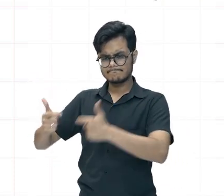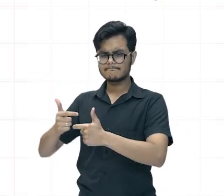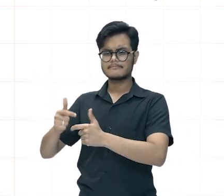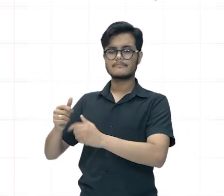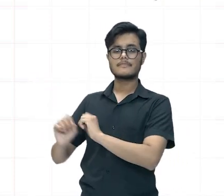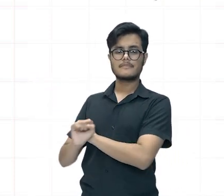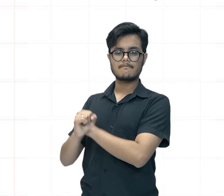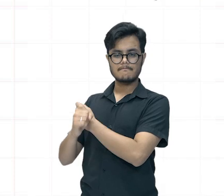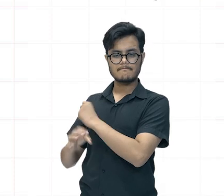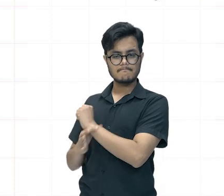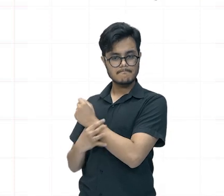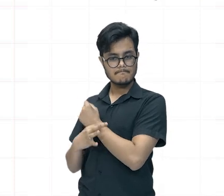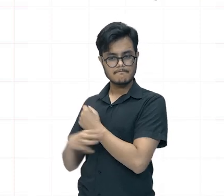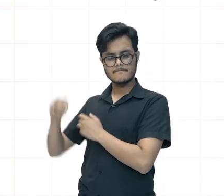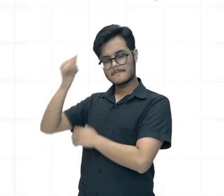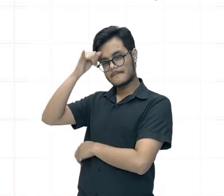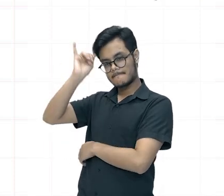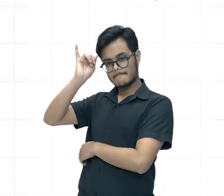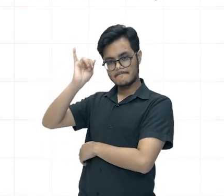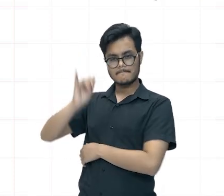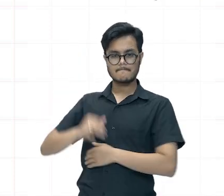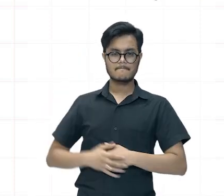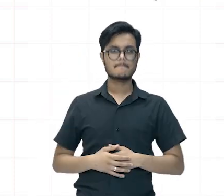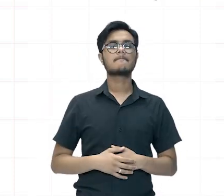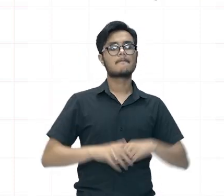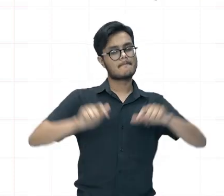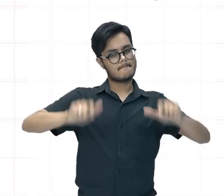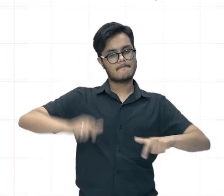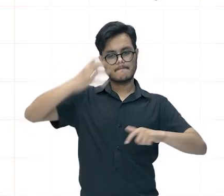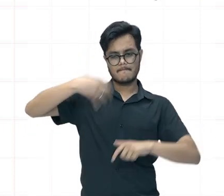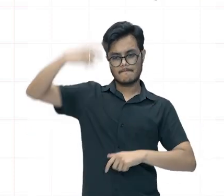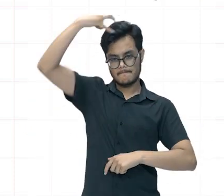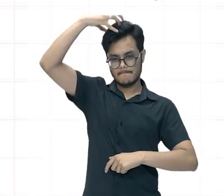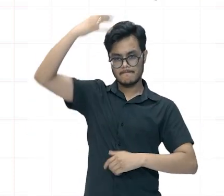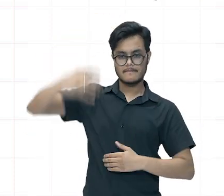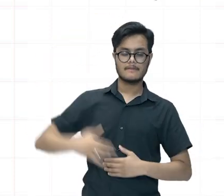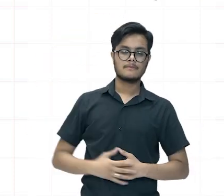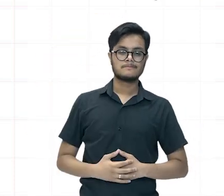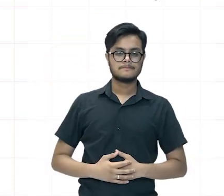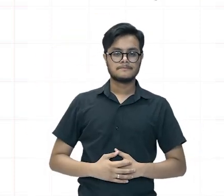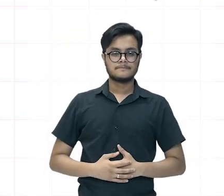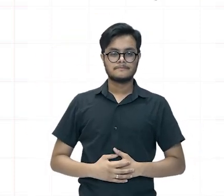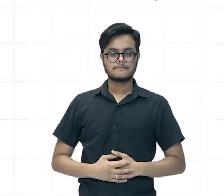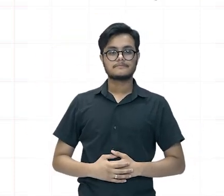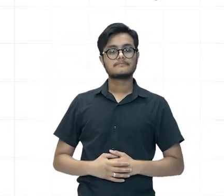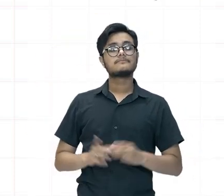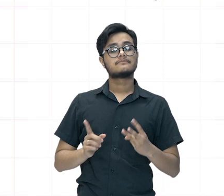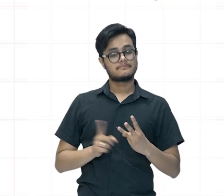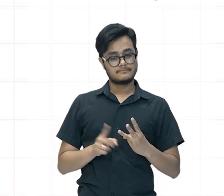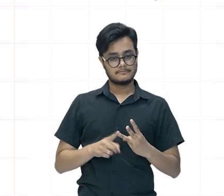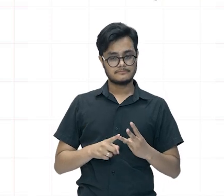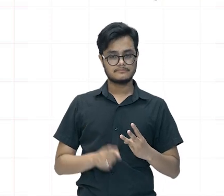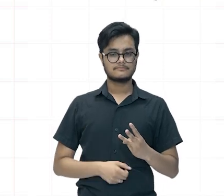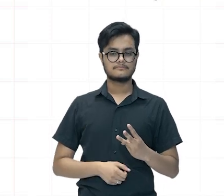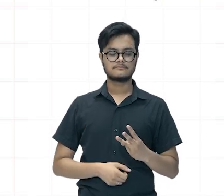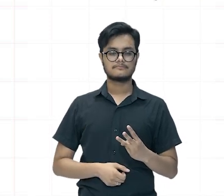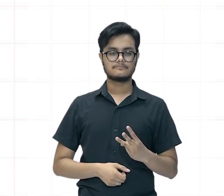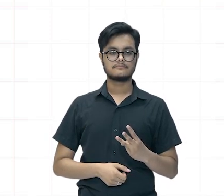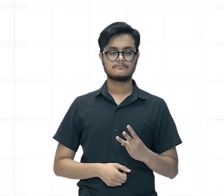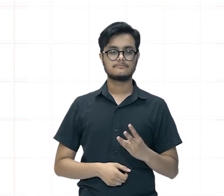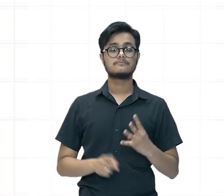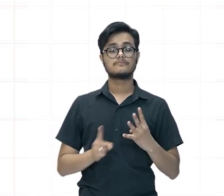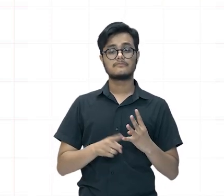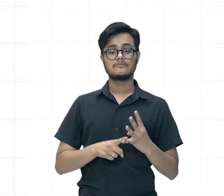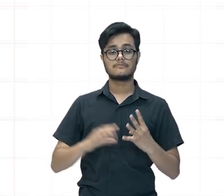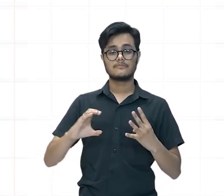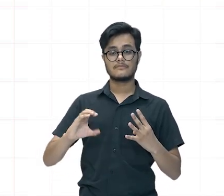evitar invasões, protegendo então o território real. Então nós temos aí a função então do marquês. Temos também aí